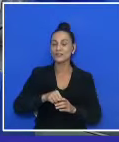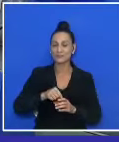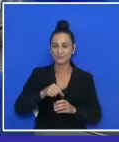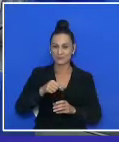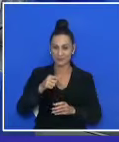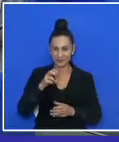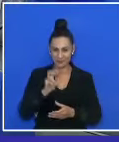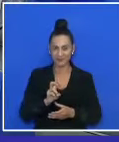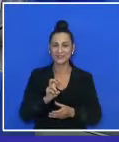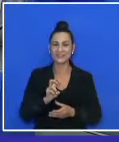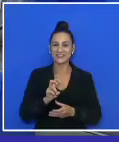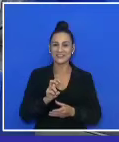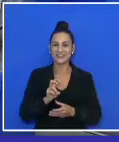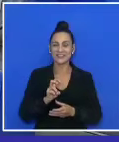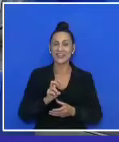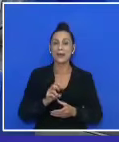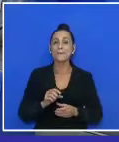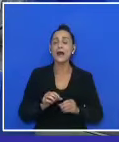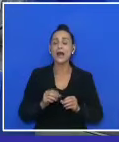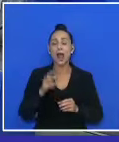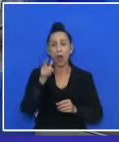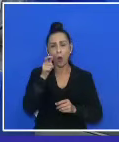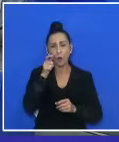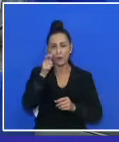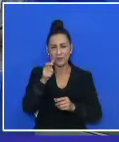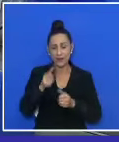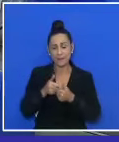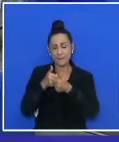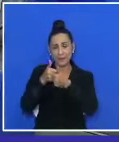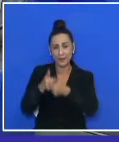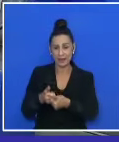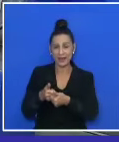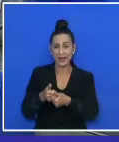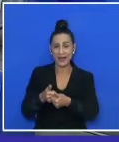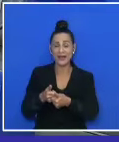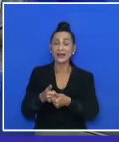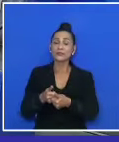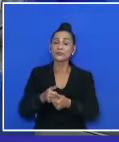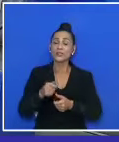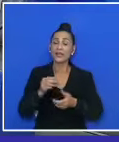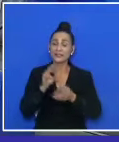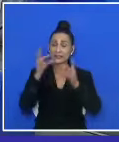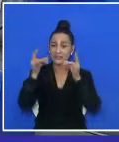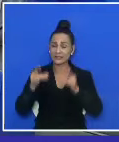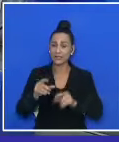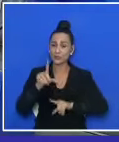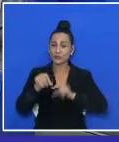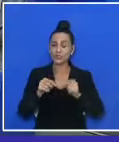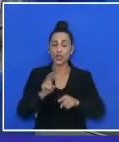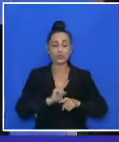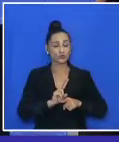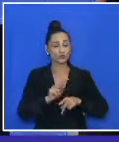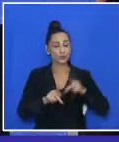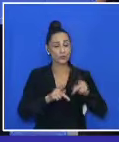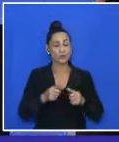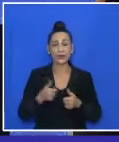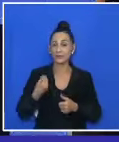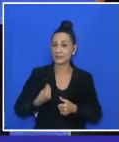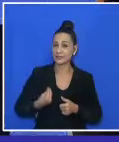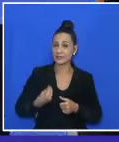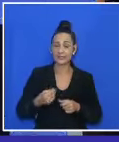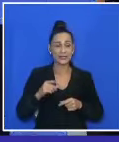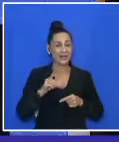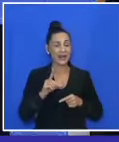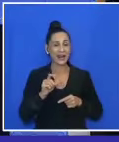Globo sortearemos 5 dezenas. E para conferir de perto cada detalhe do nosso sorteio, eu conto aqui com a presença de duas auditoras